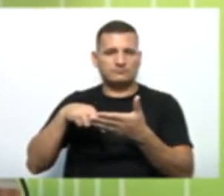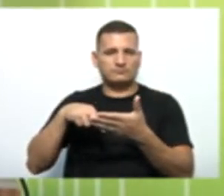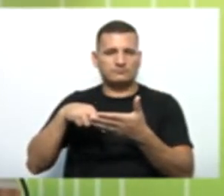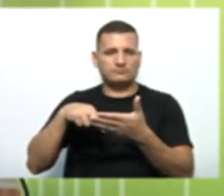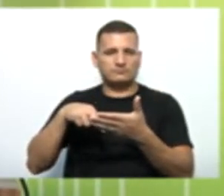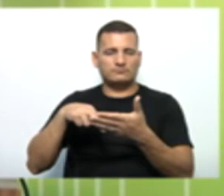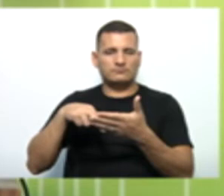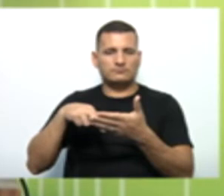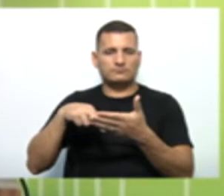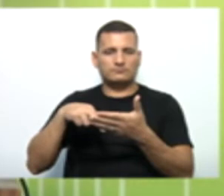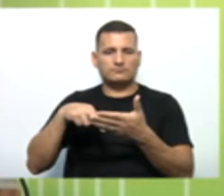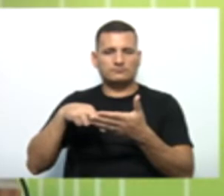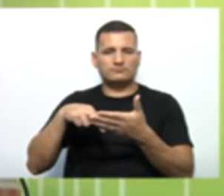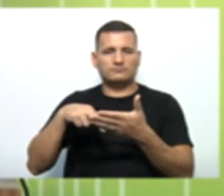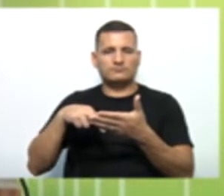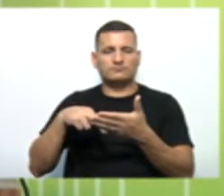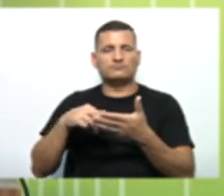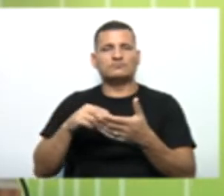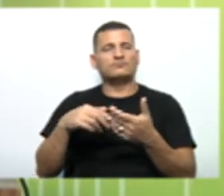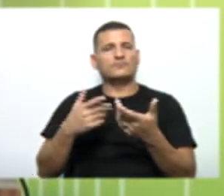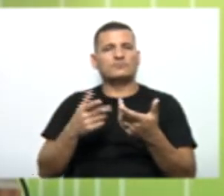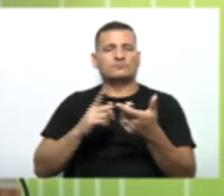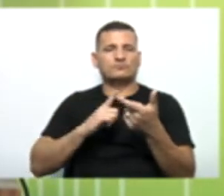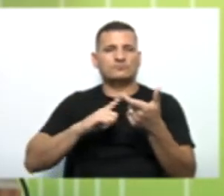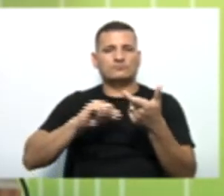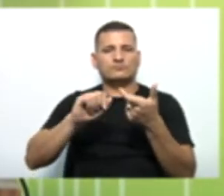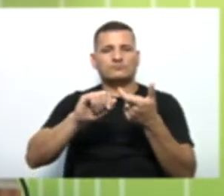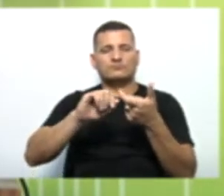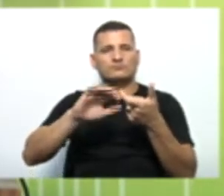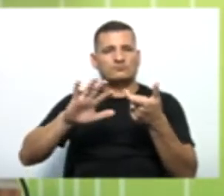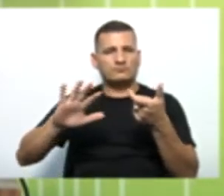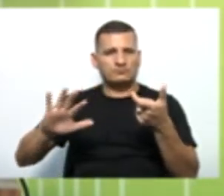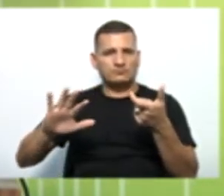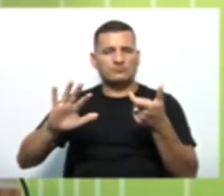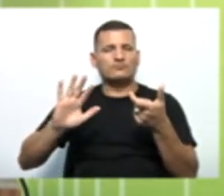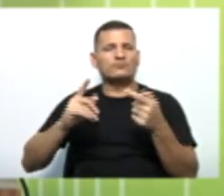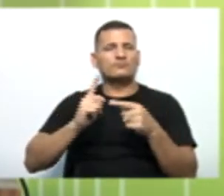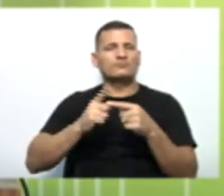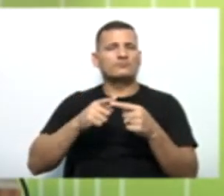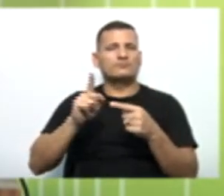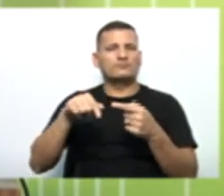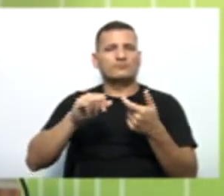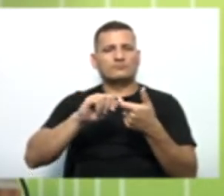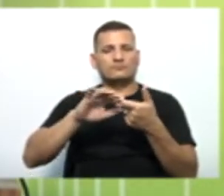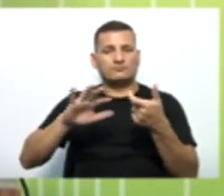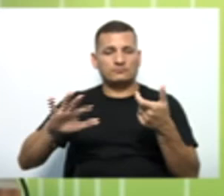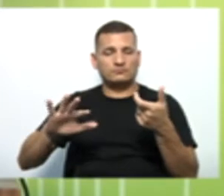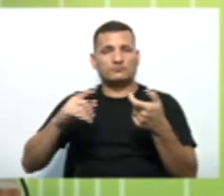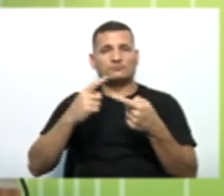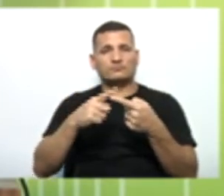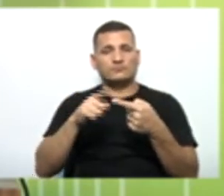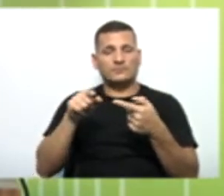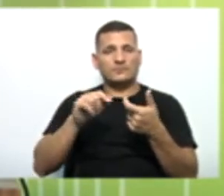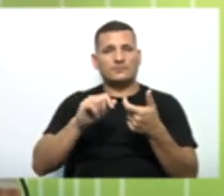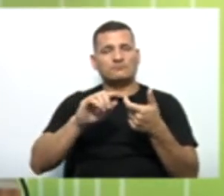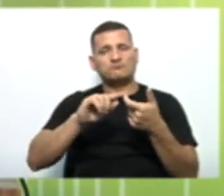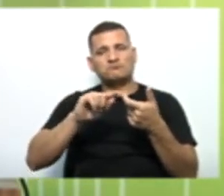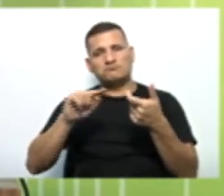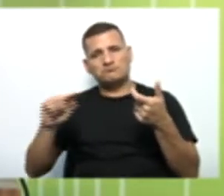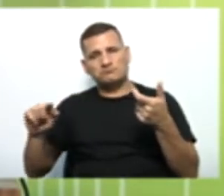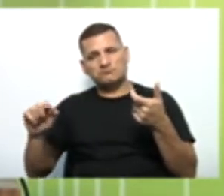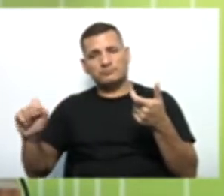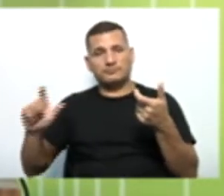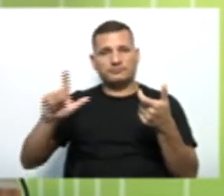tenho essa extensão. E aí, por que ela é uma extensão? Que ela pode ou não